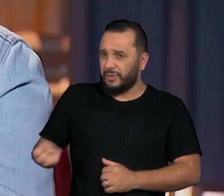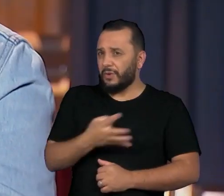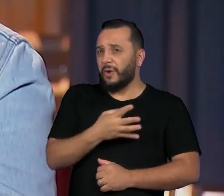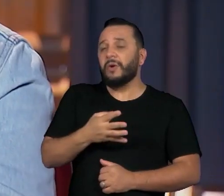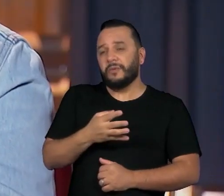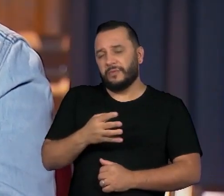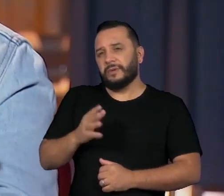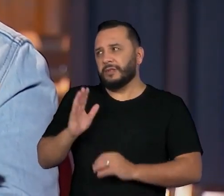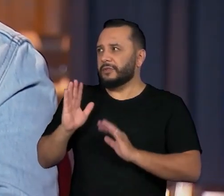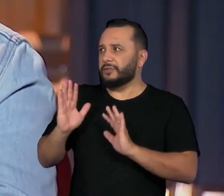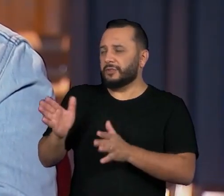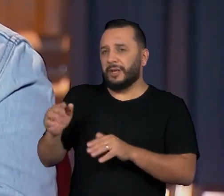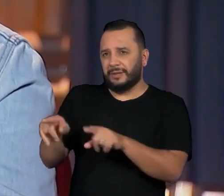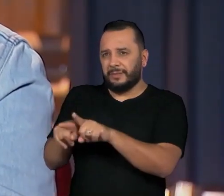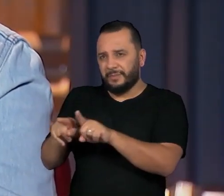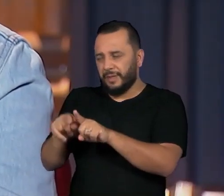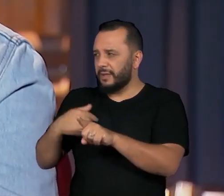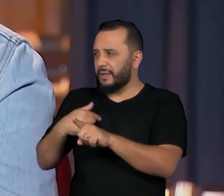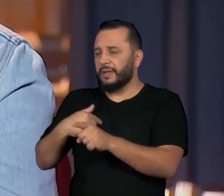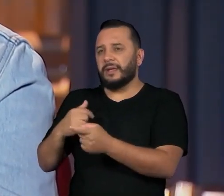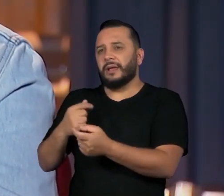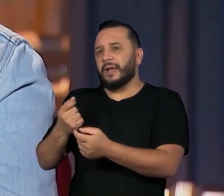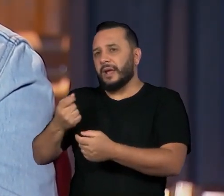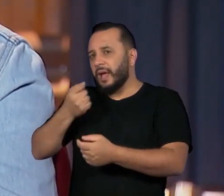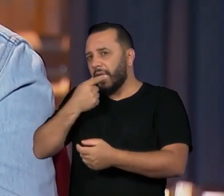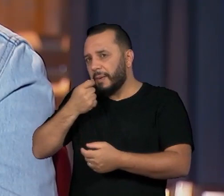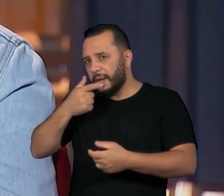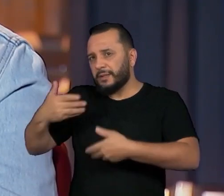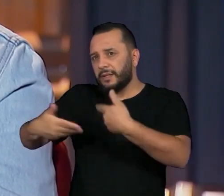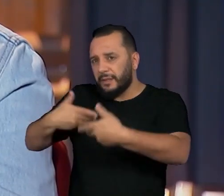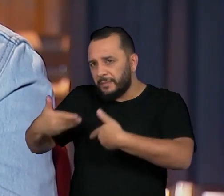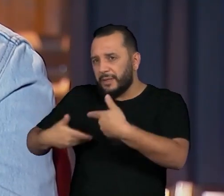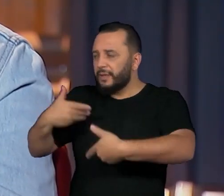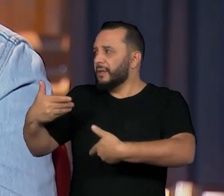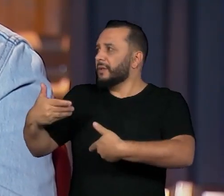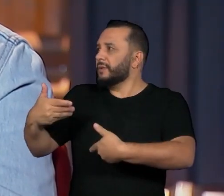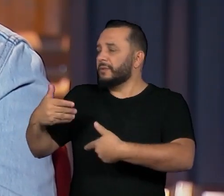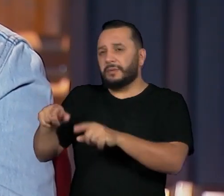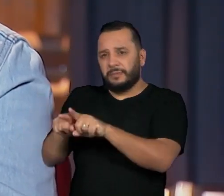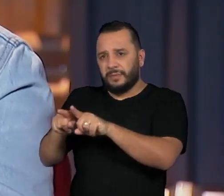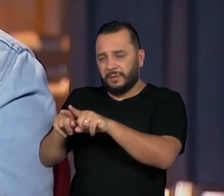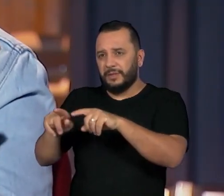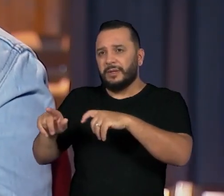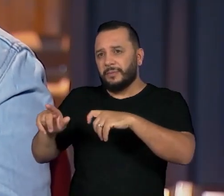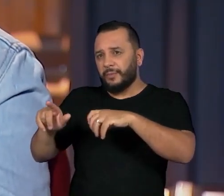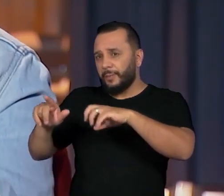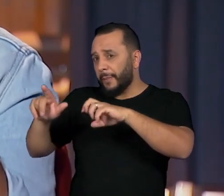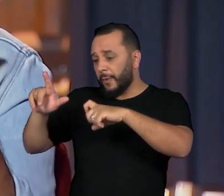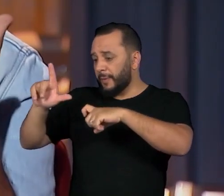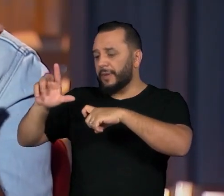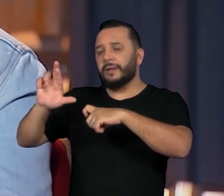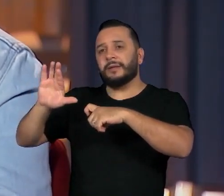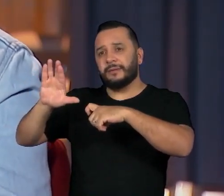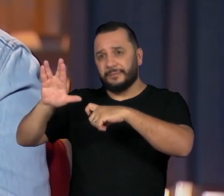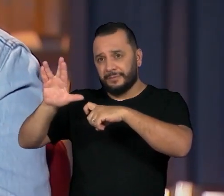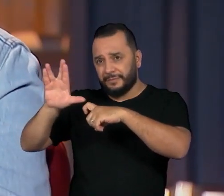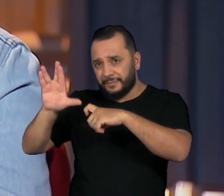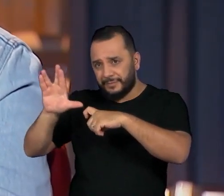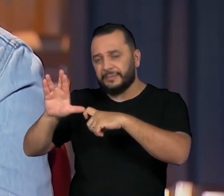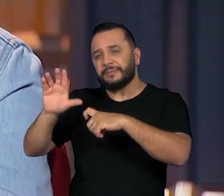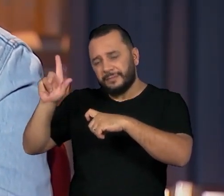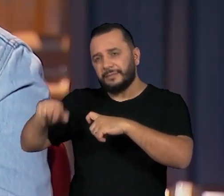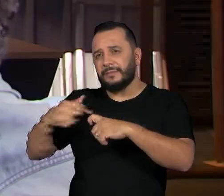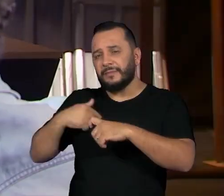Psiquiatria e da própria cannabis é a importância do contexto para cura espiritual para cura psíquica